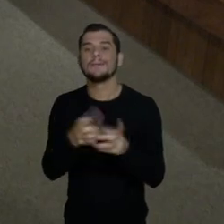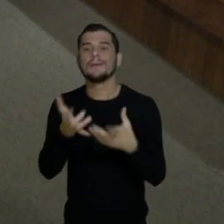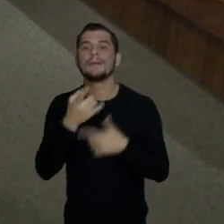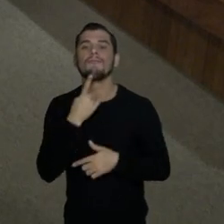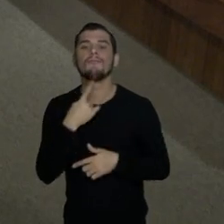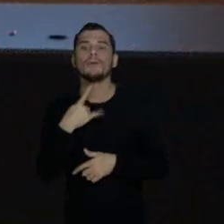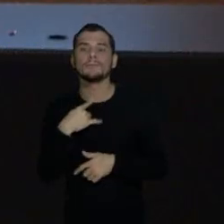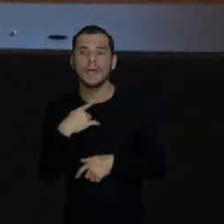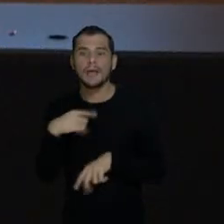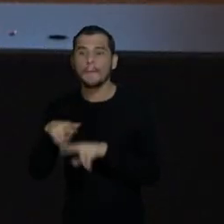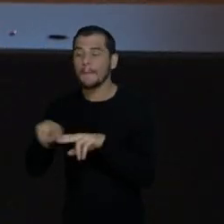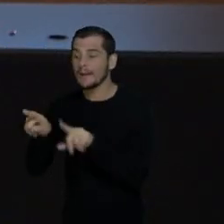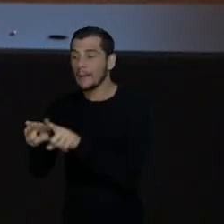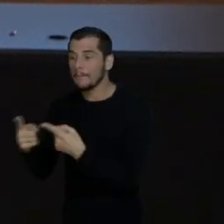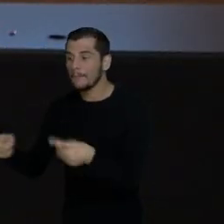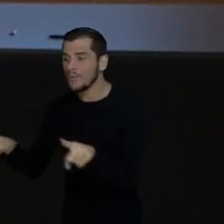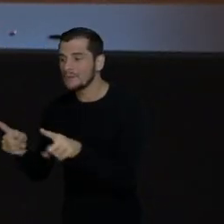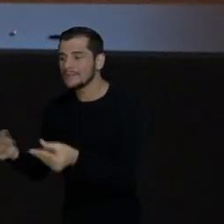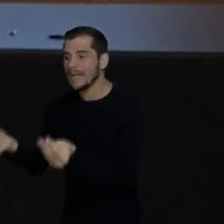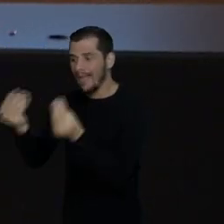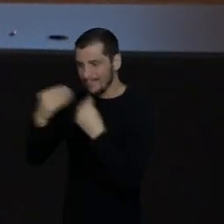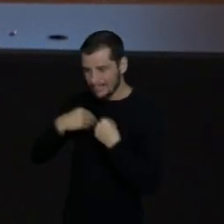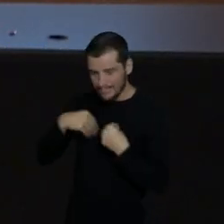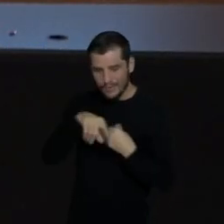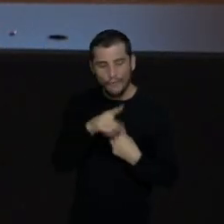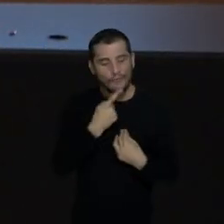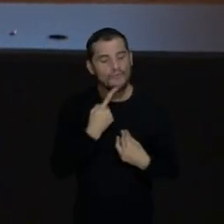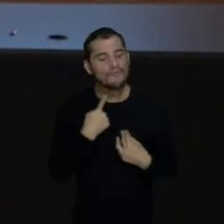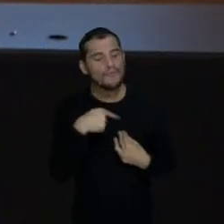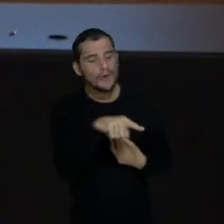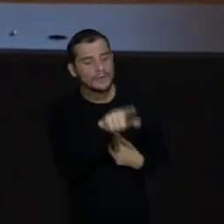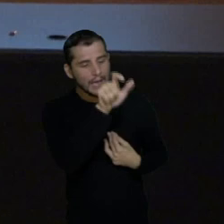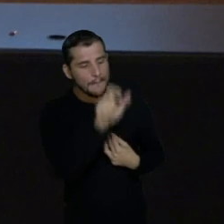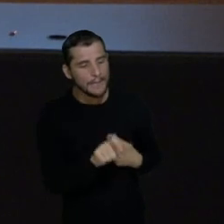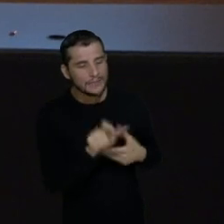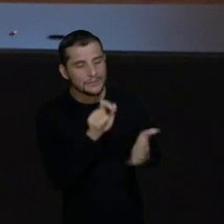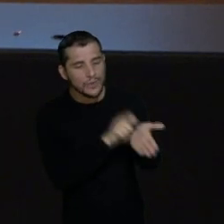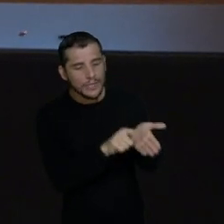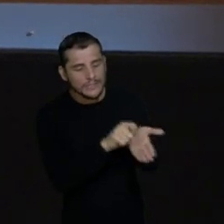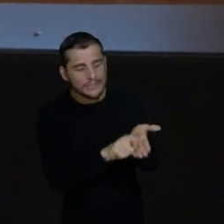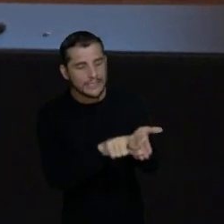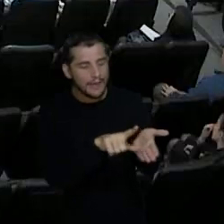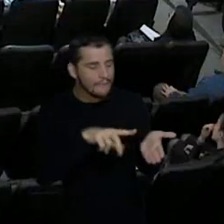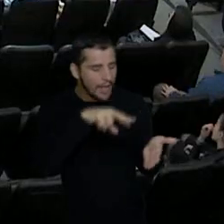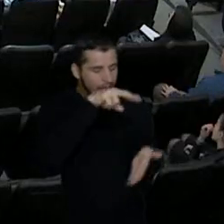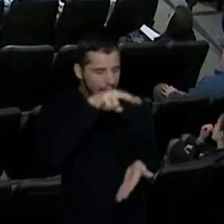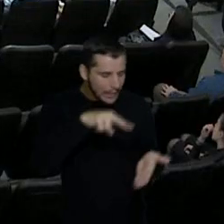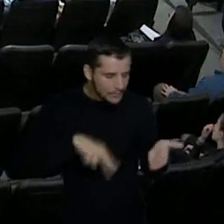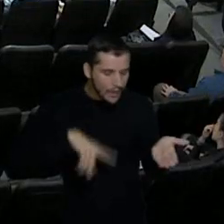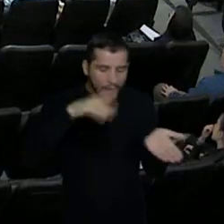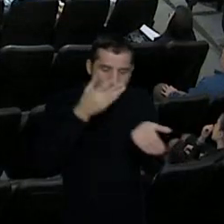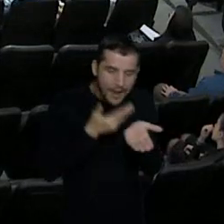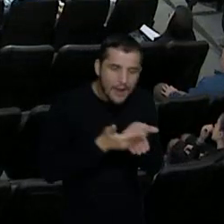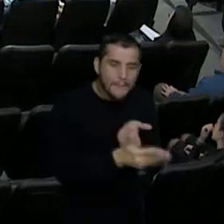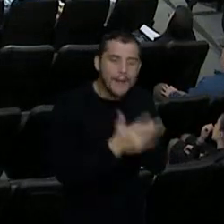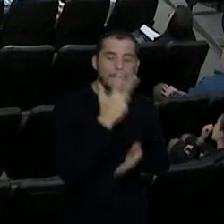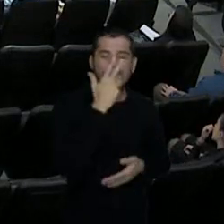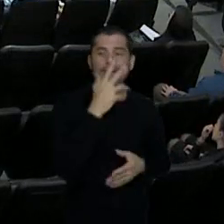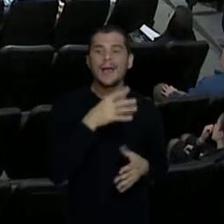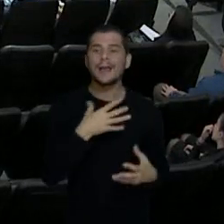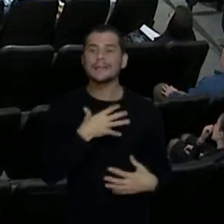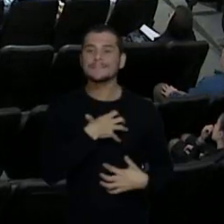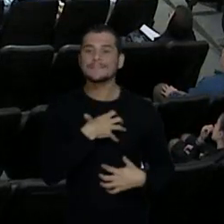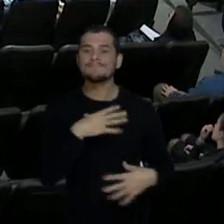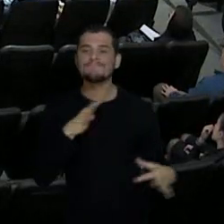significado as coisas precisam ter afetividade senão a gente não consegue trazer isso então assim às vezes é